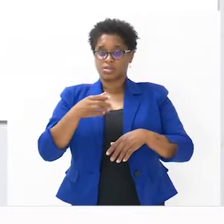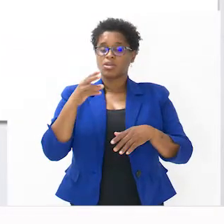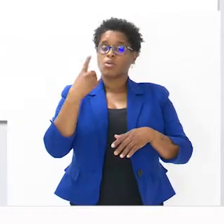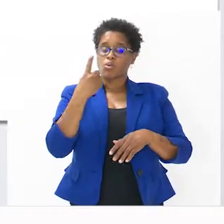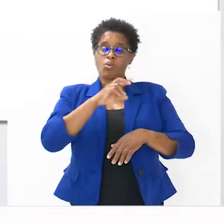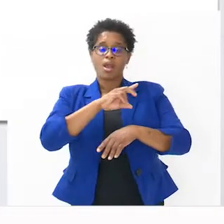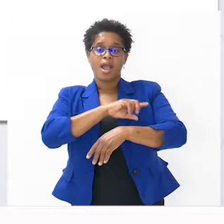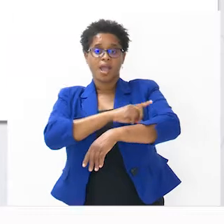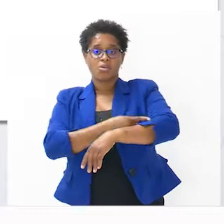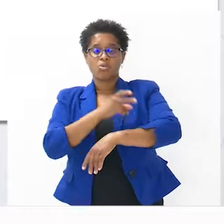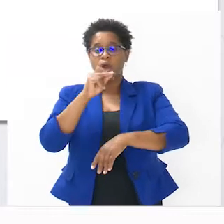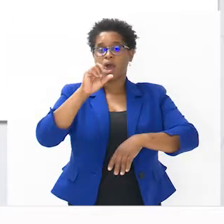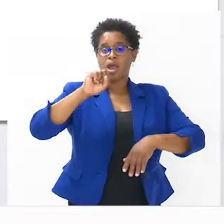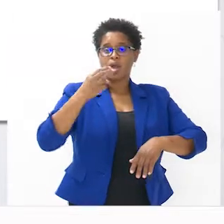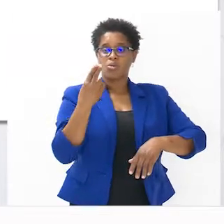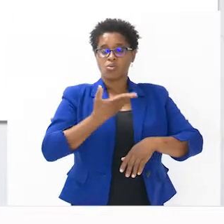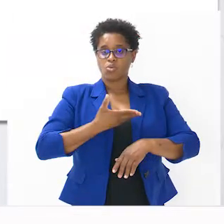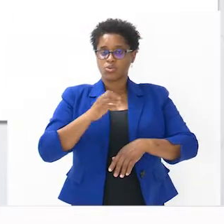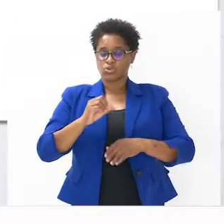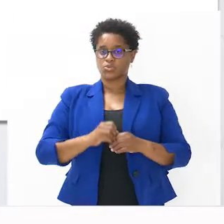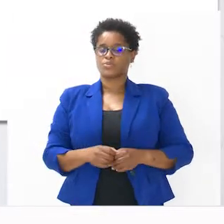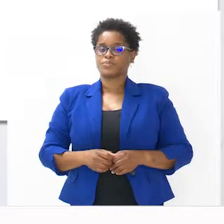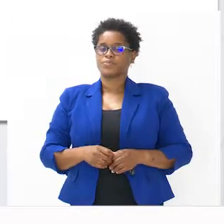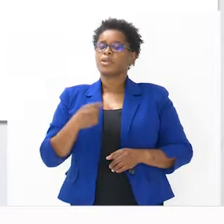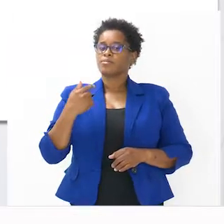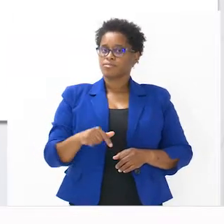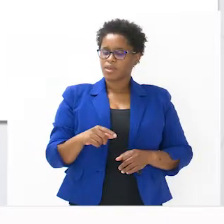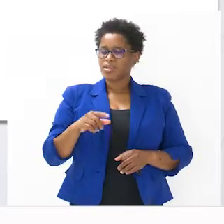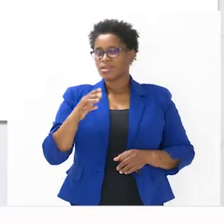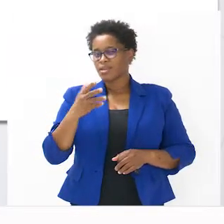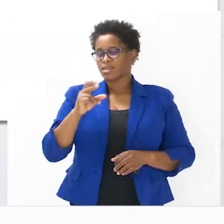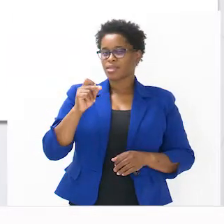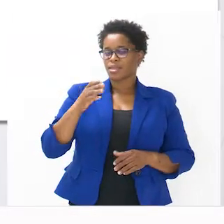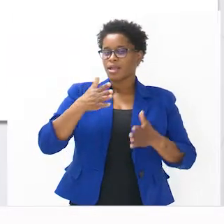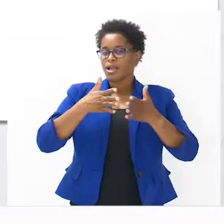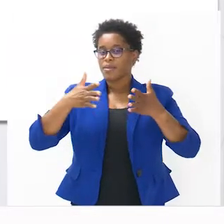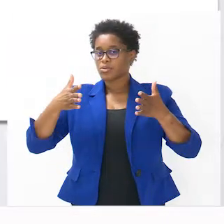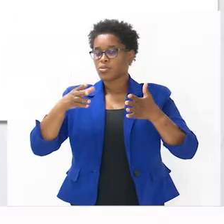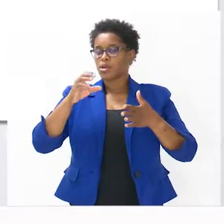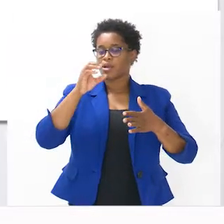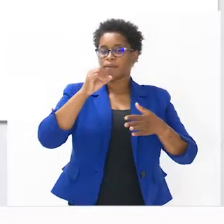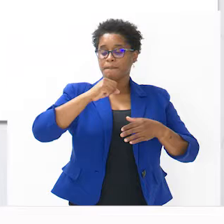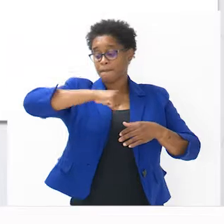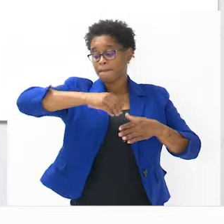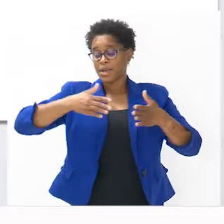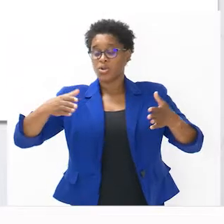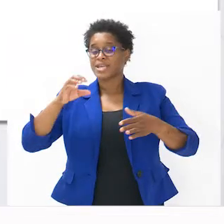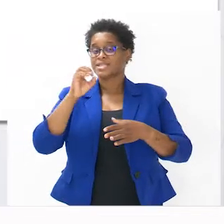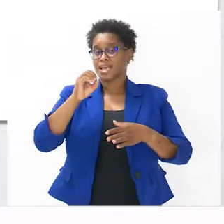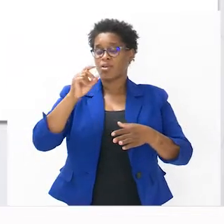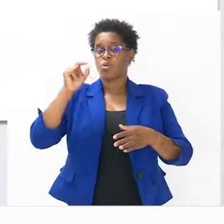agudo, não é? Um ângulo agudo tem de amplitude maior que 0 grau, porque